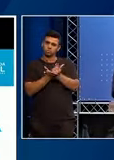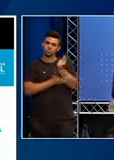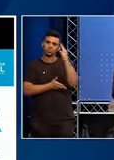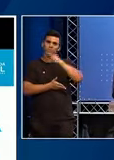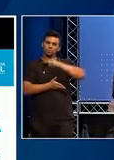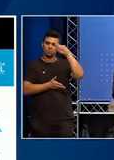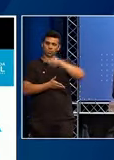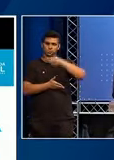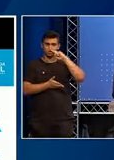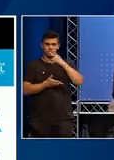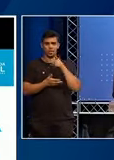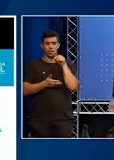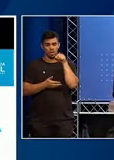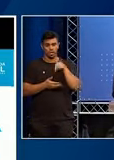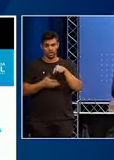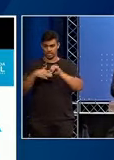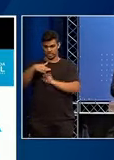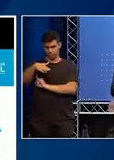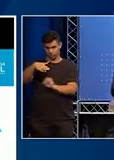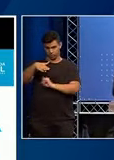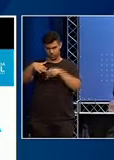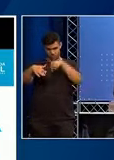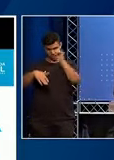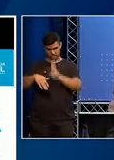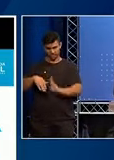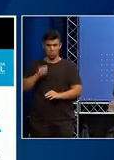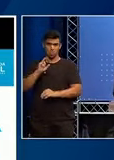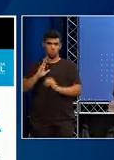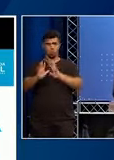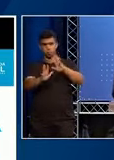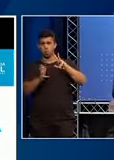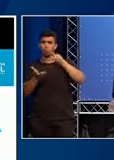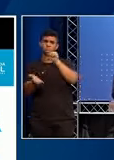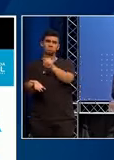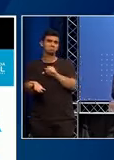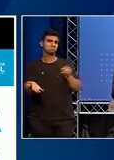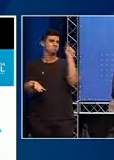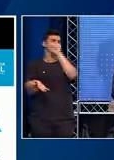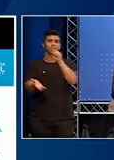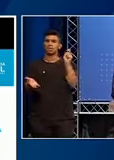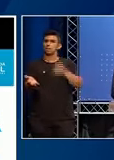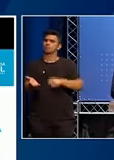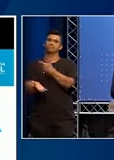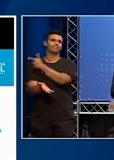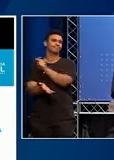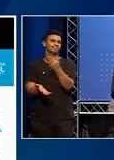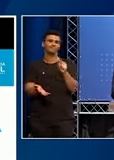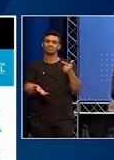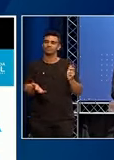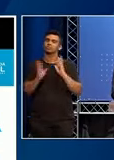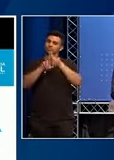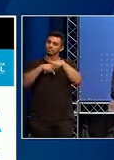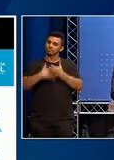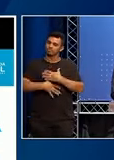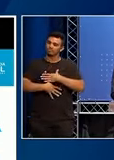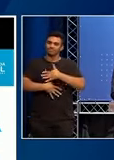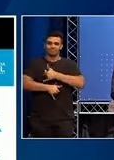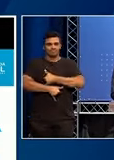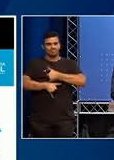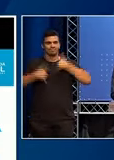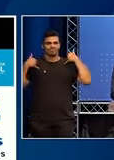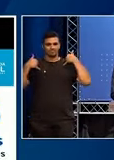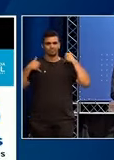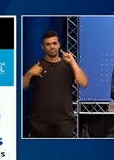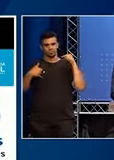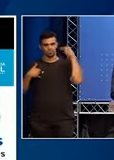Nenhuma instituição no Brasil, e talvez no mundo, teria essa capacidade. Então, isso é muito orgulho para todos nós. Pode